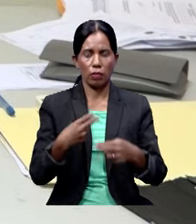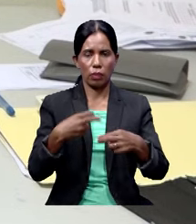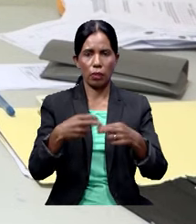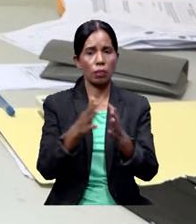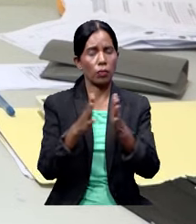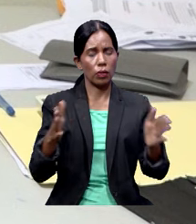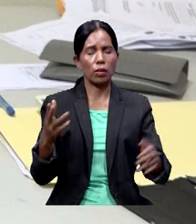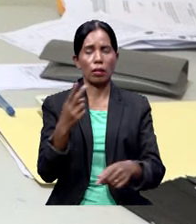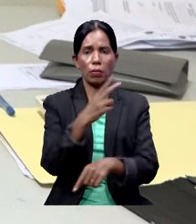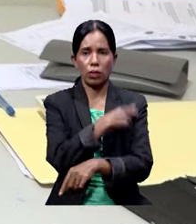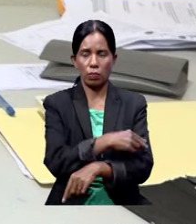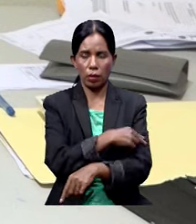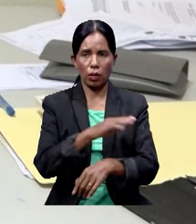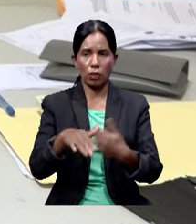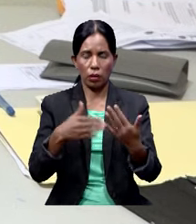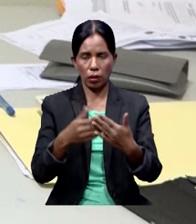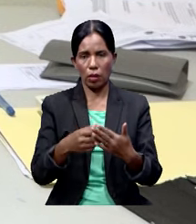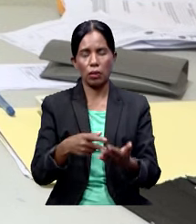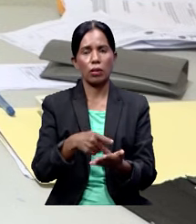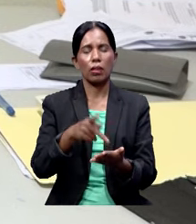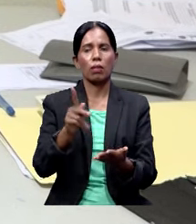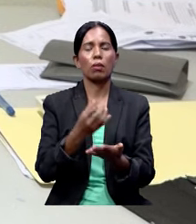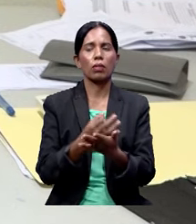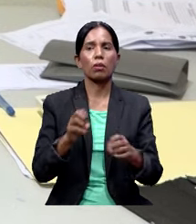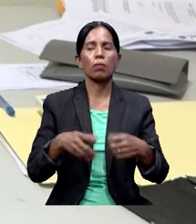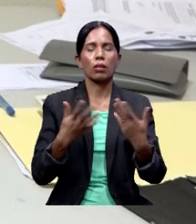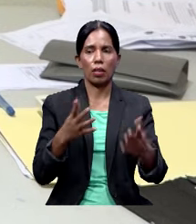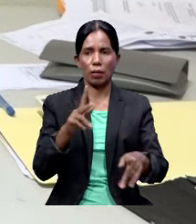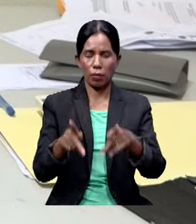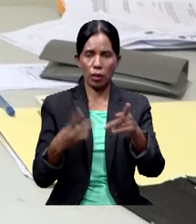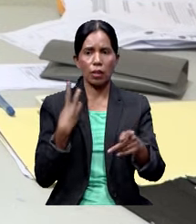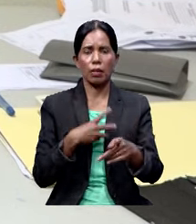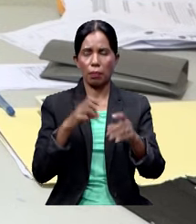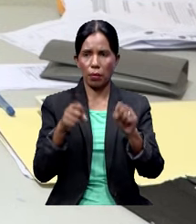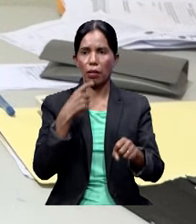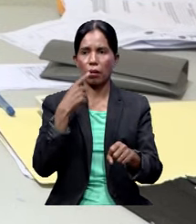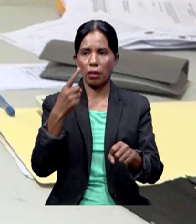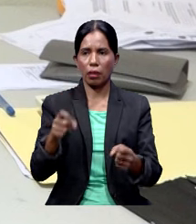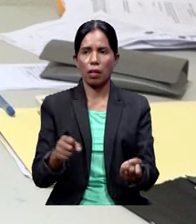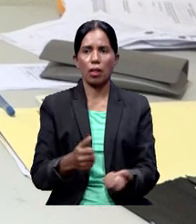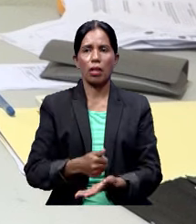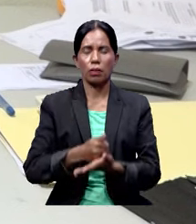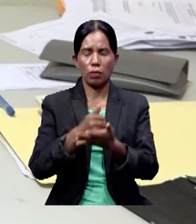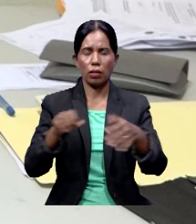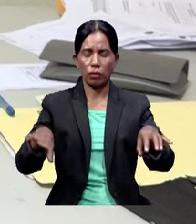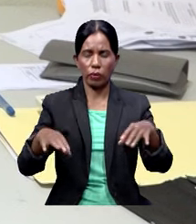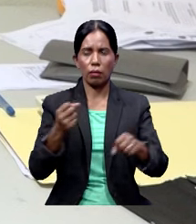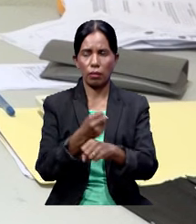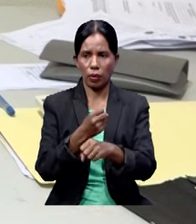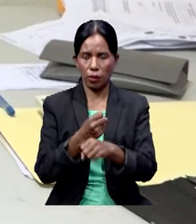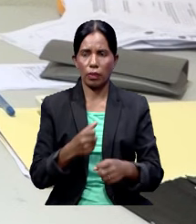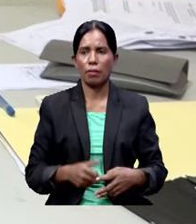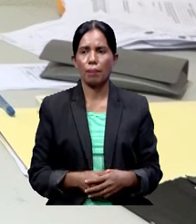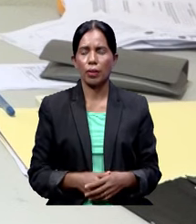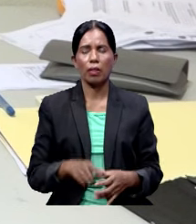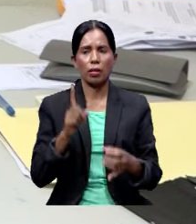também a terceira recurso é ansa é mais ser nem mesmo e também liga cá apoio sobre sua casa. Balo tem que